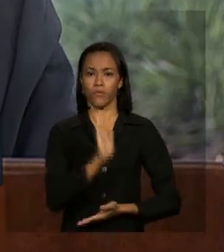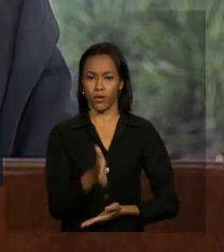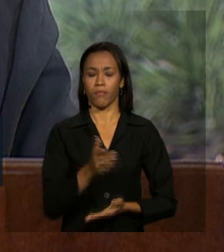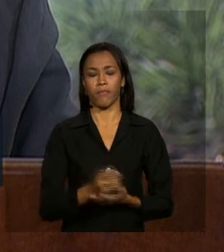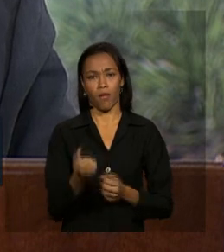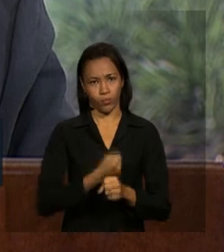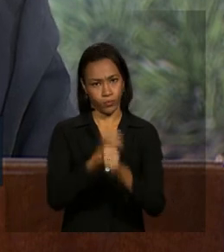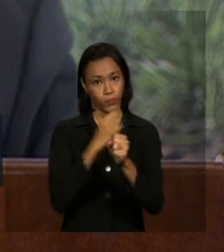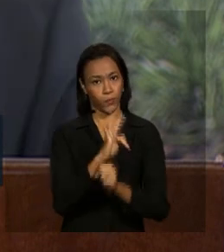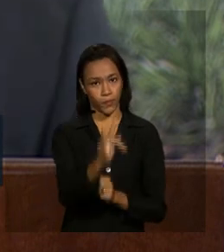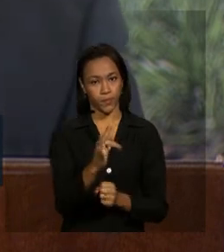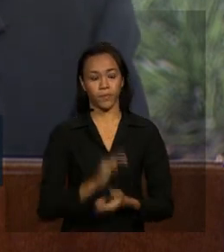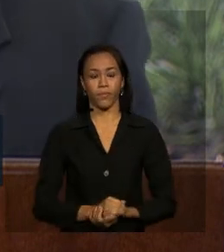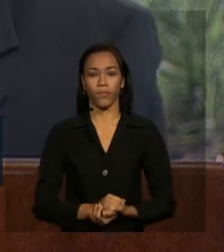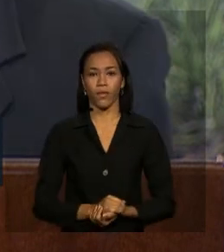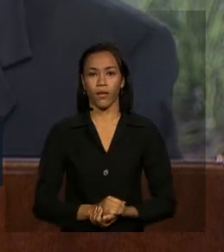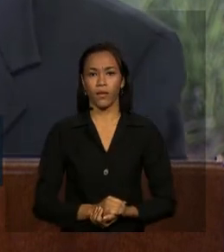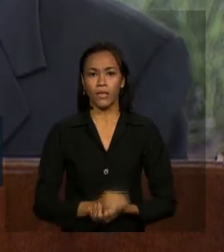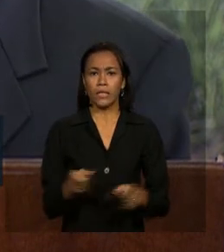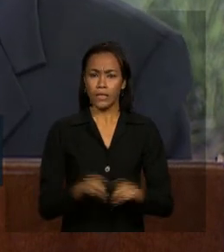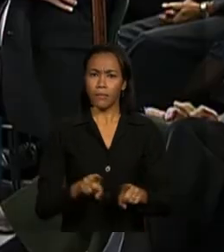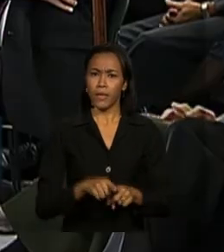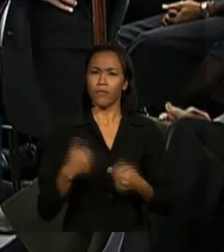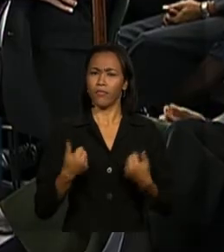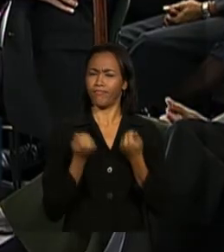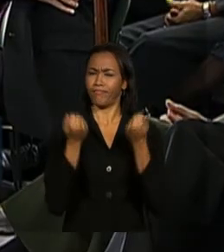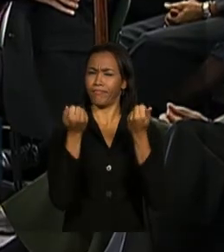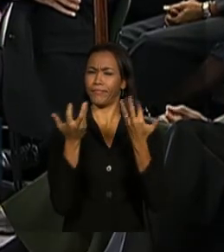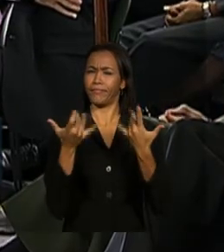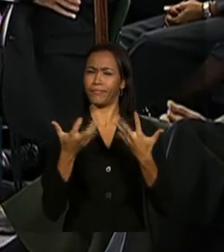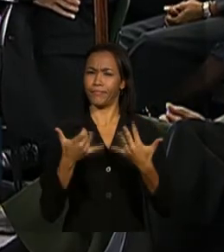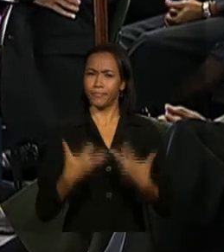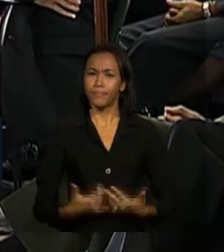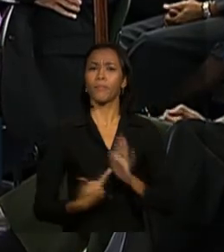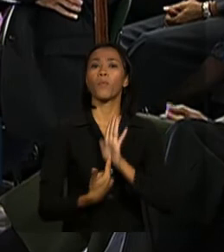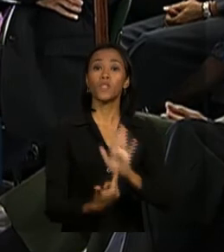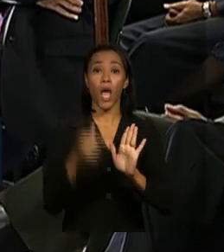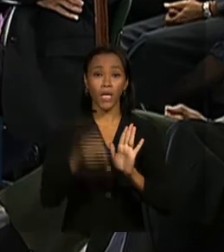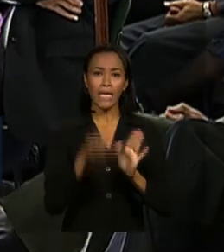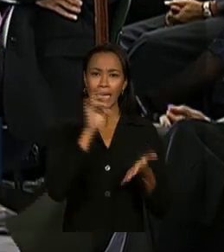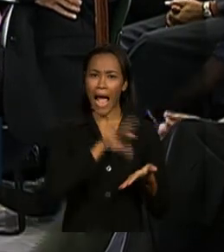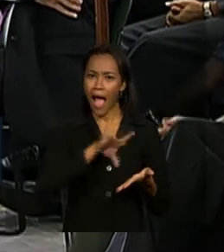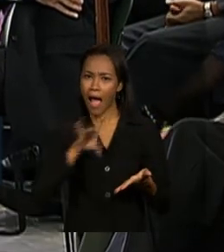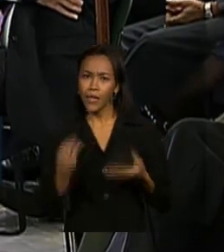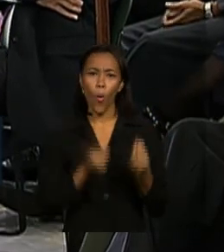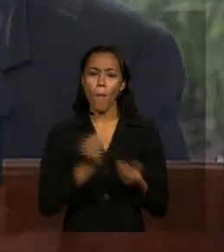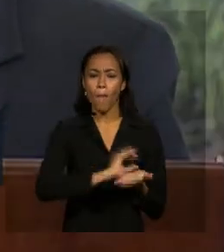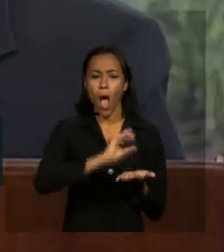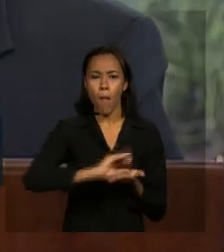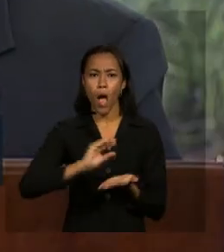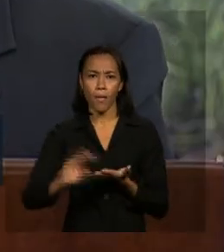senhores e em detalhe vamos apresentar aqui cada um desses investimentos